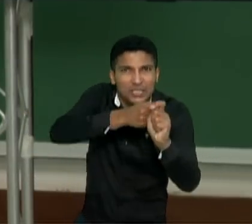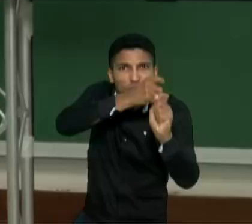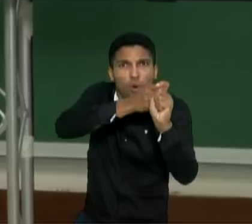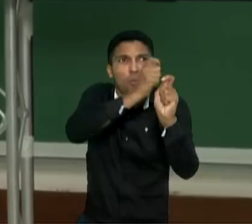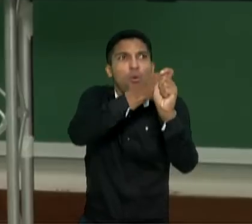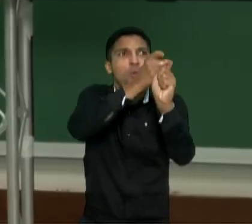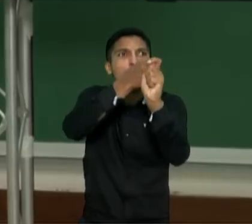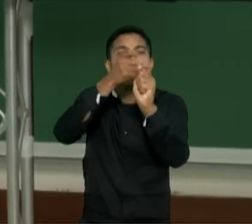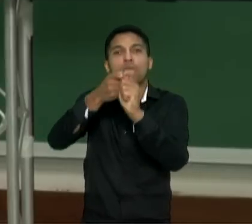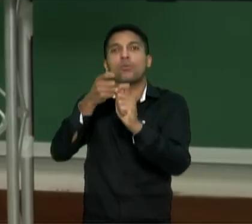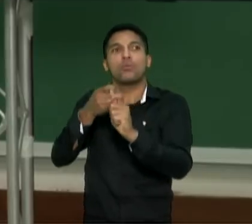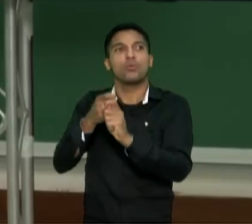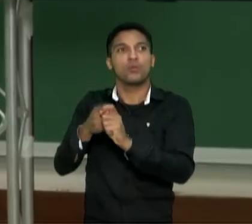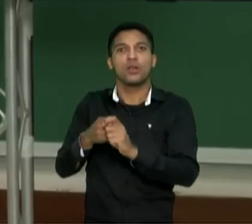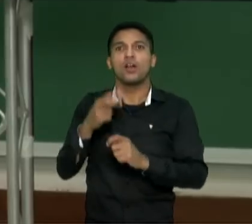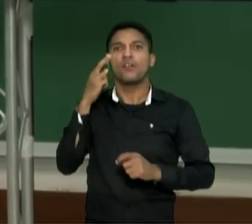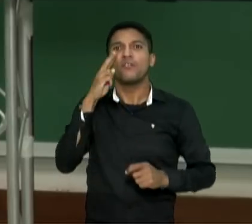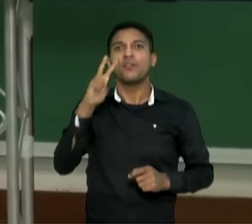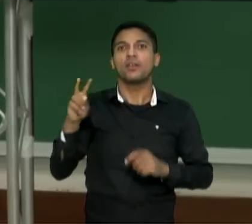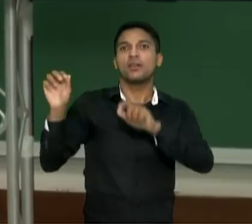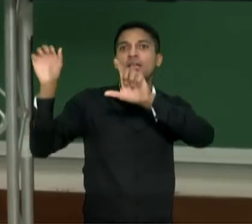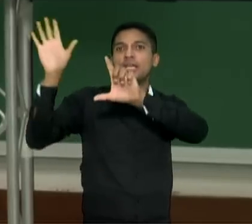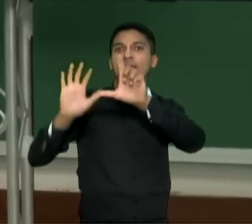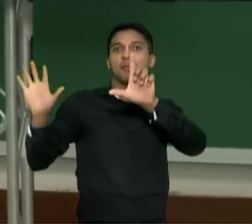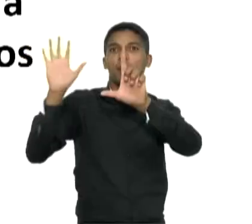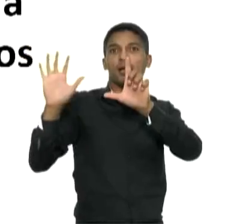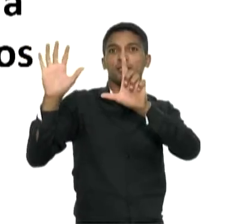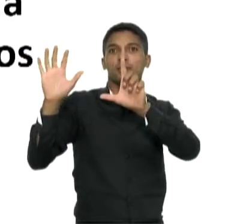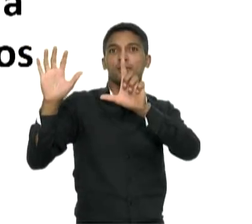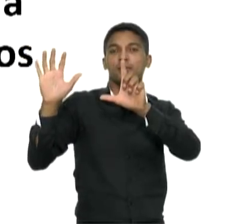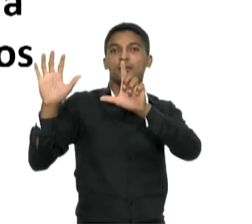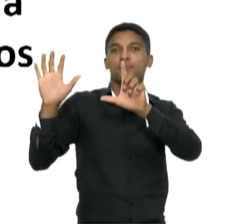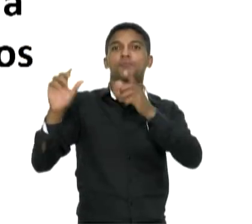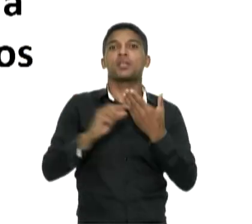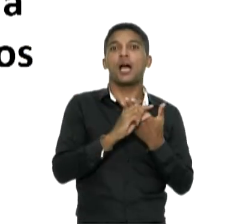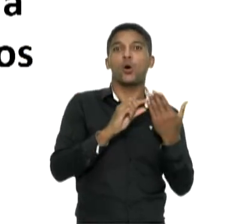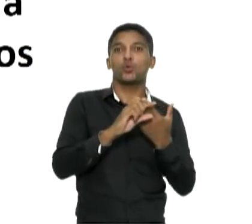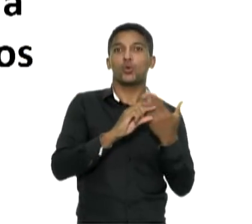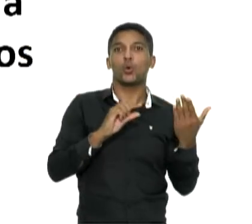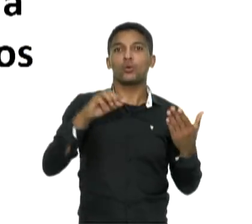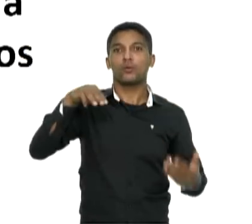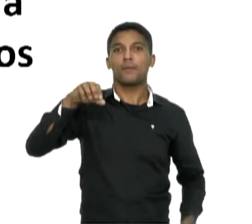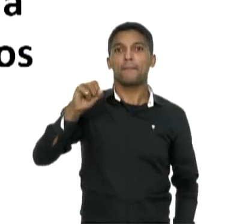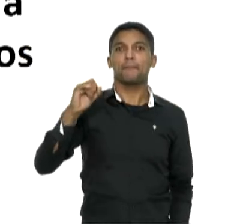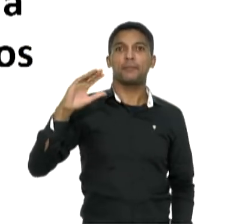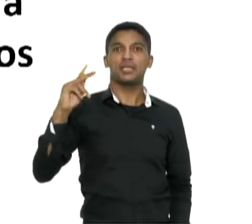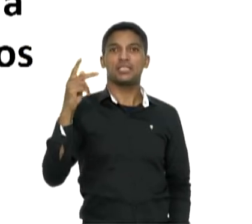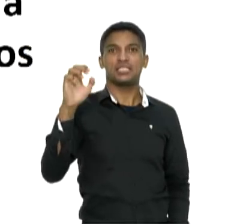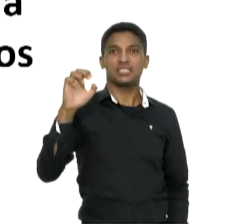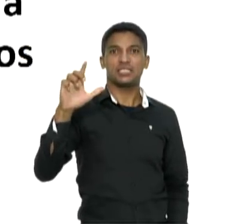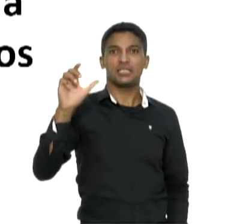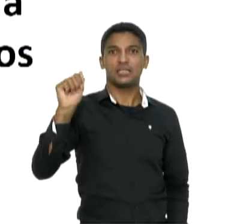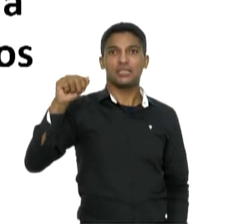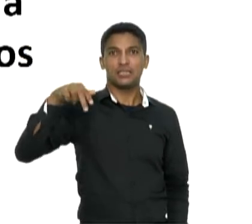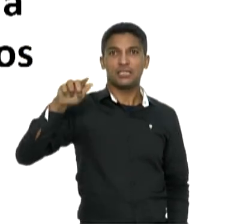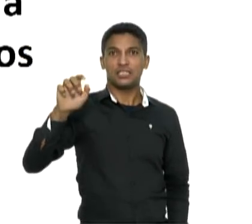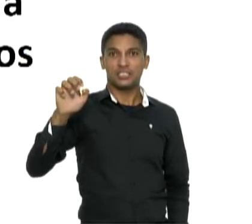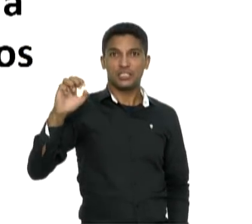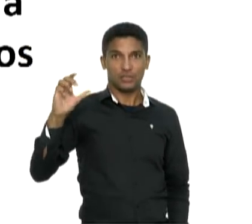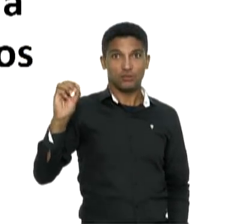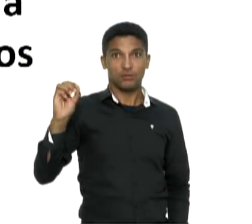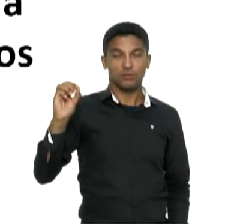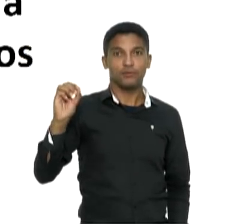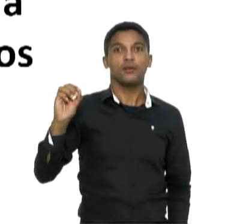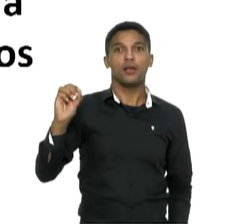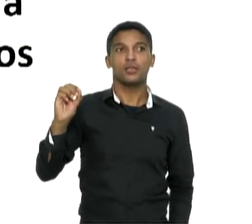escultura ali que estava sendo feita pelo Michelangelo, ele morreu antes de finalizar, né? Ou ele deixou de lado, não se sabe, mas ali vocês podem ver